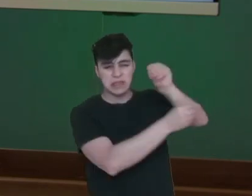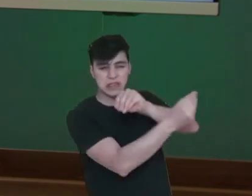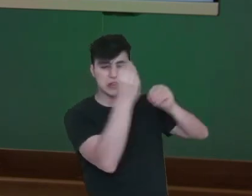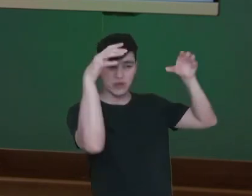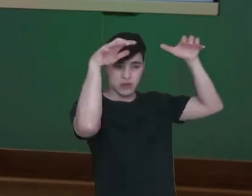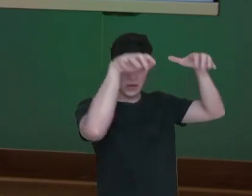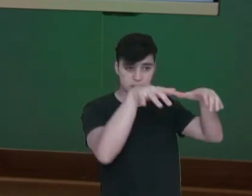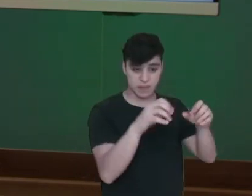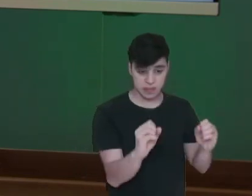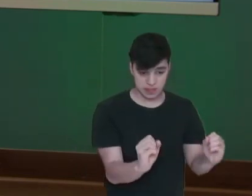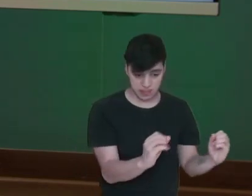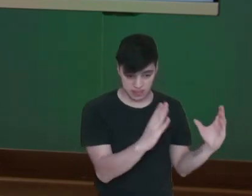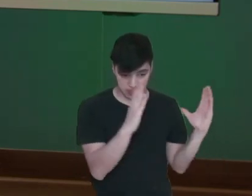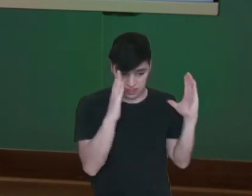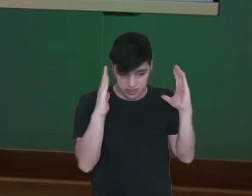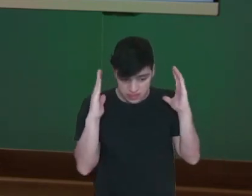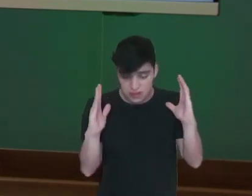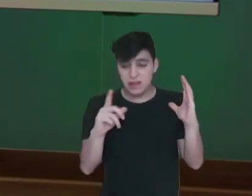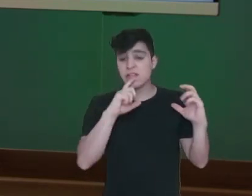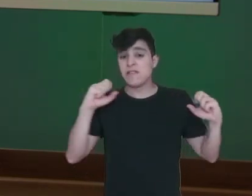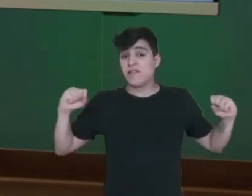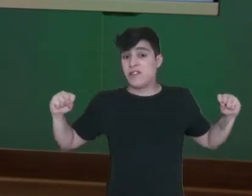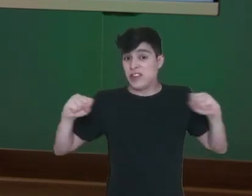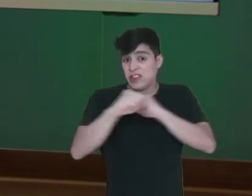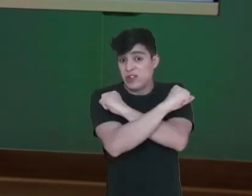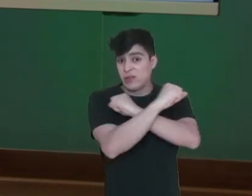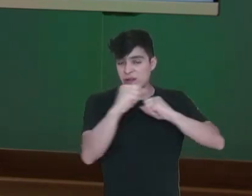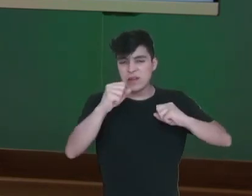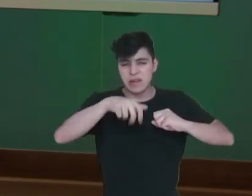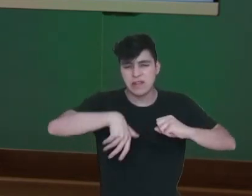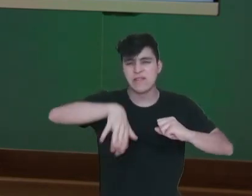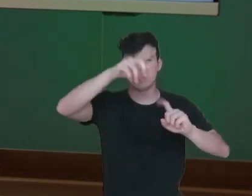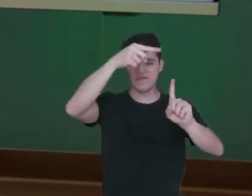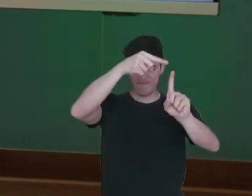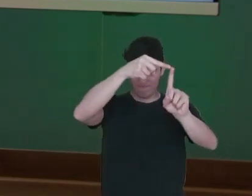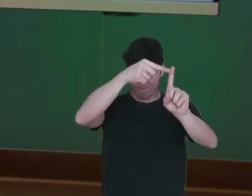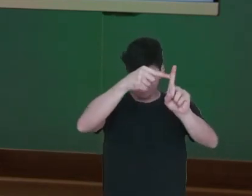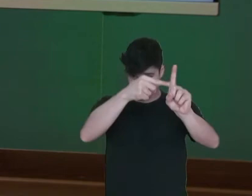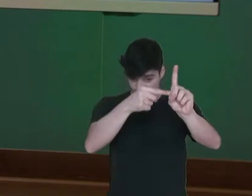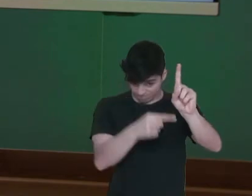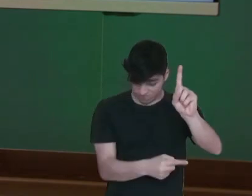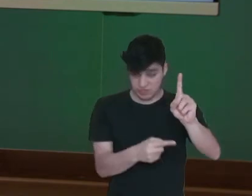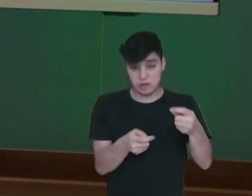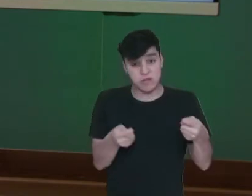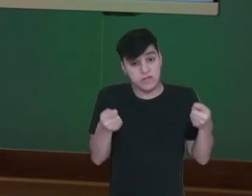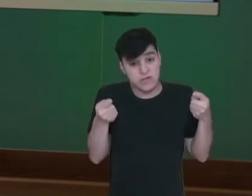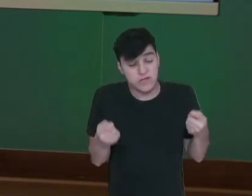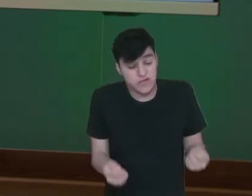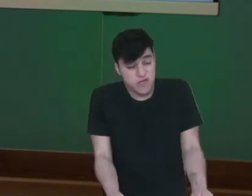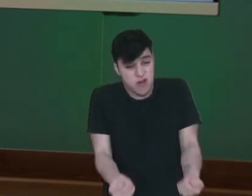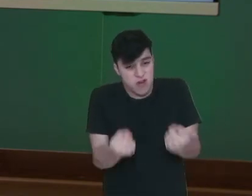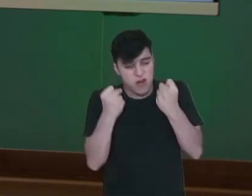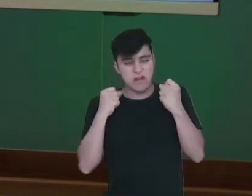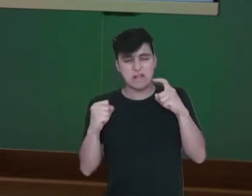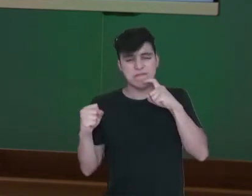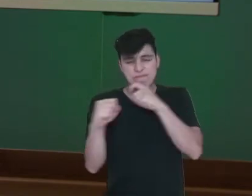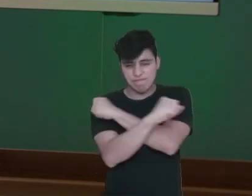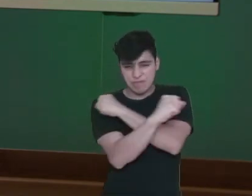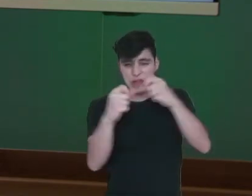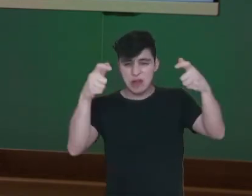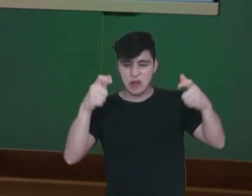Nós vamos ter o inverno, que as temperaturas ficam bem baixas, os invernos são rigorosos em regiões de